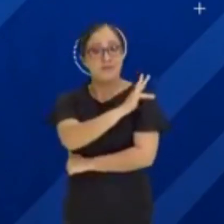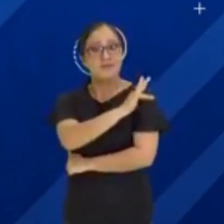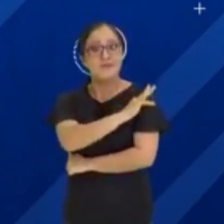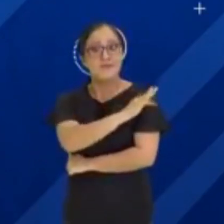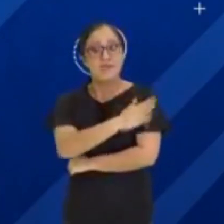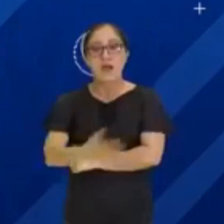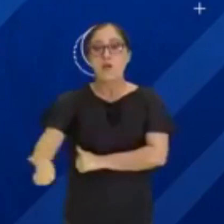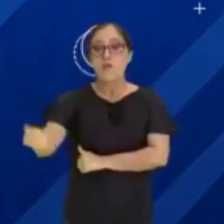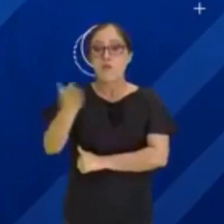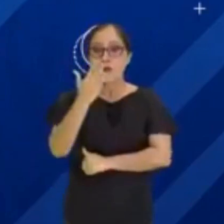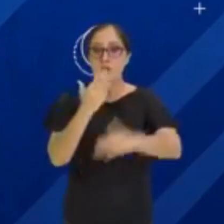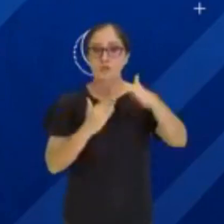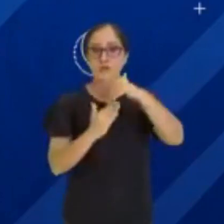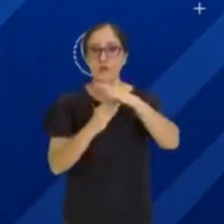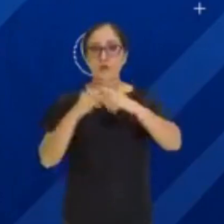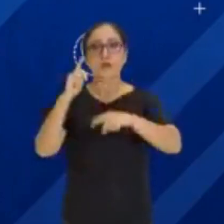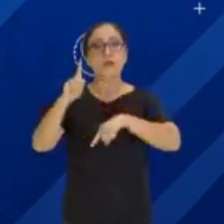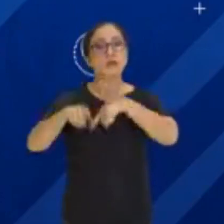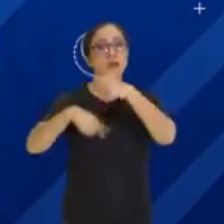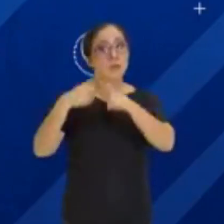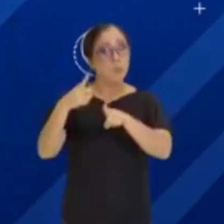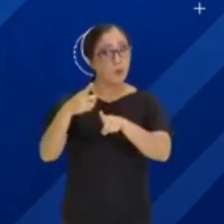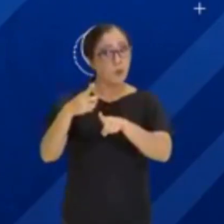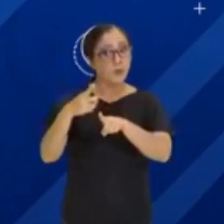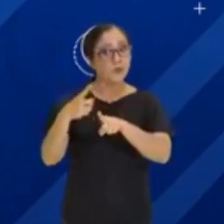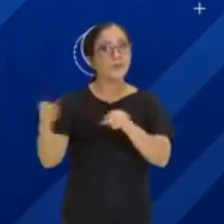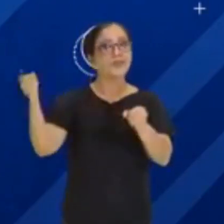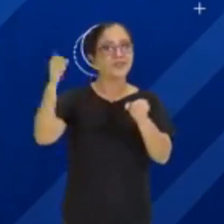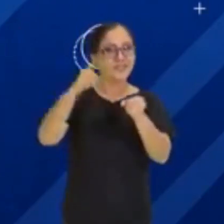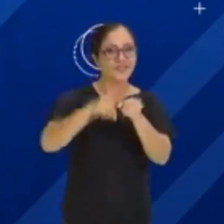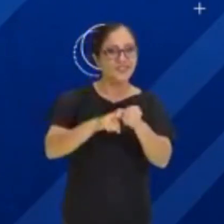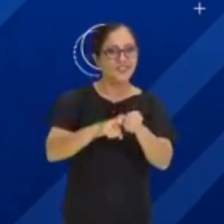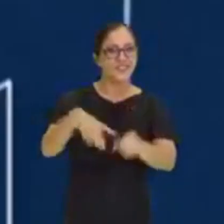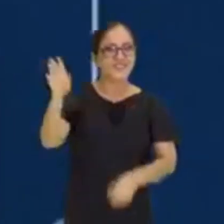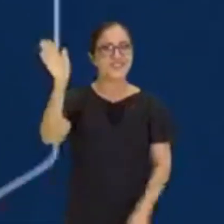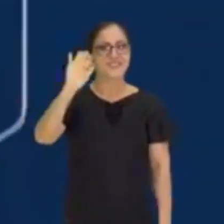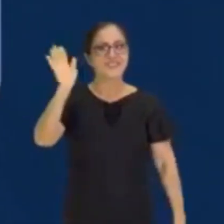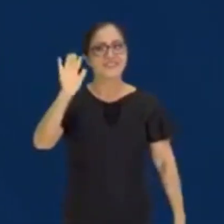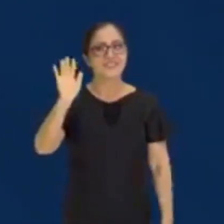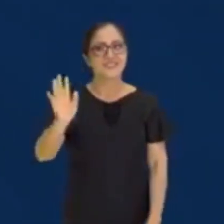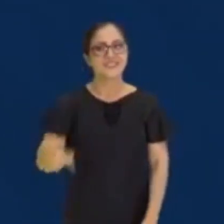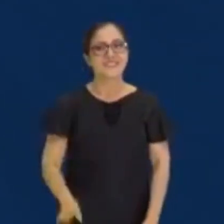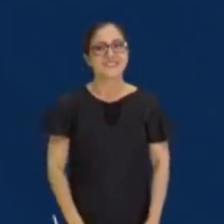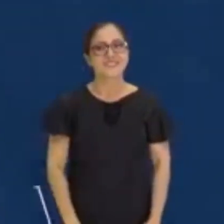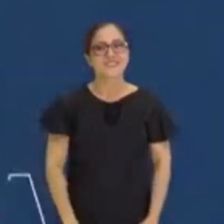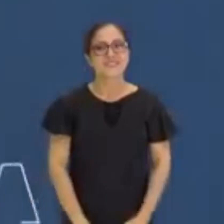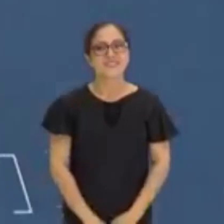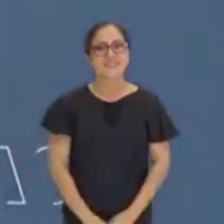Vamos para o intervalo. Não saia daí, daqui a pouco a gente está de volta.